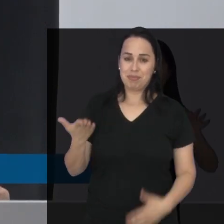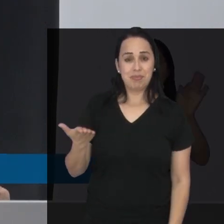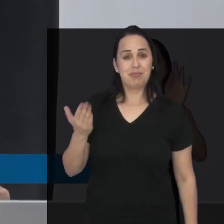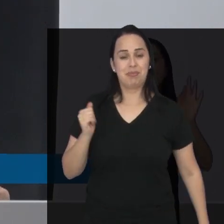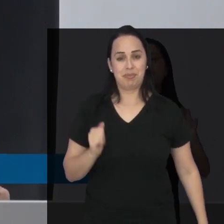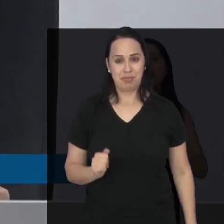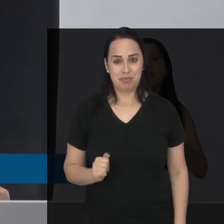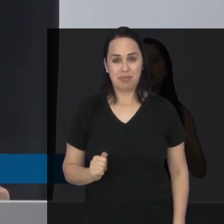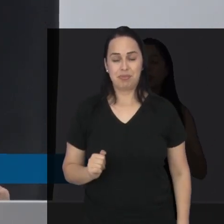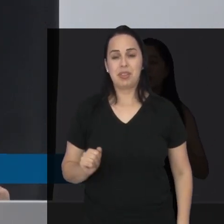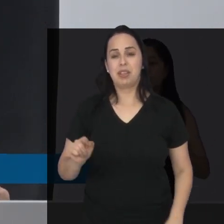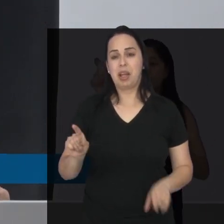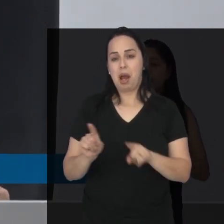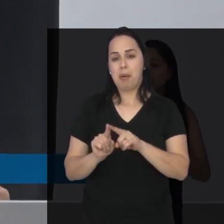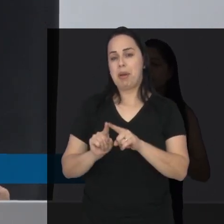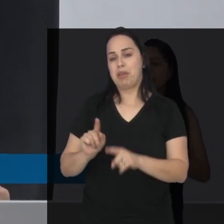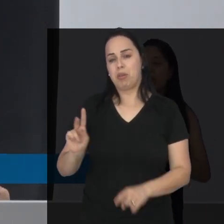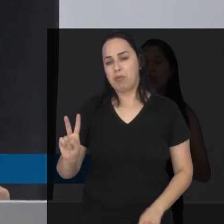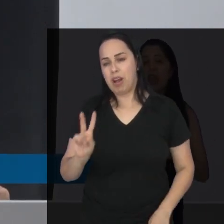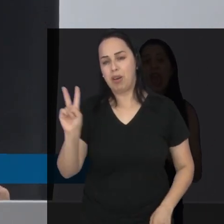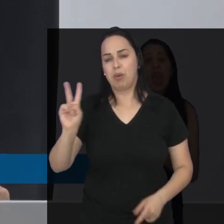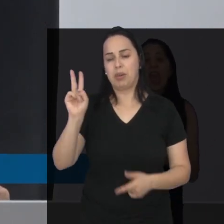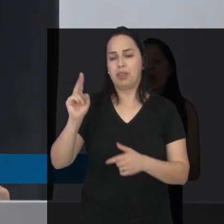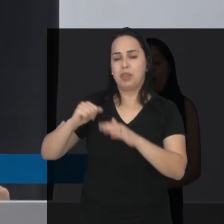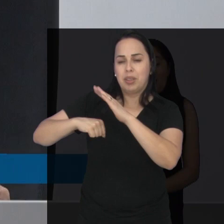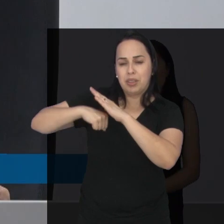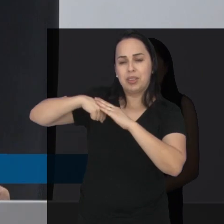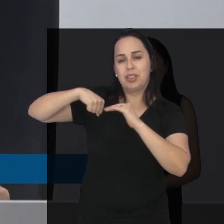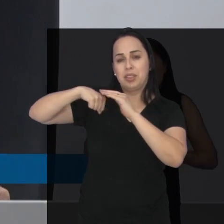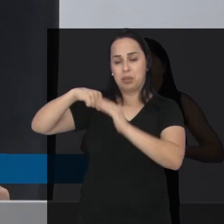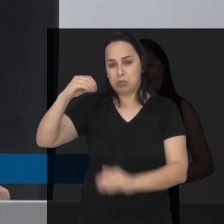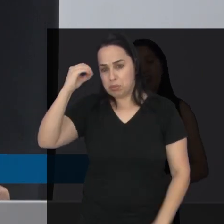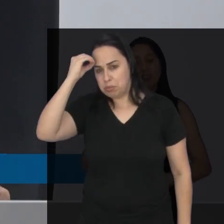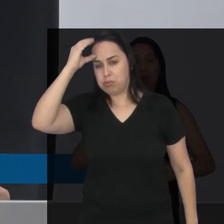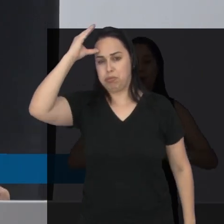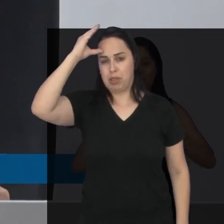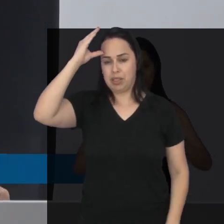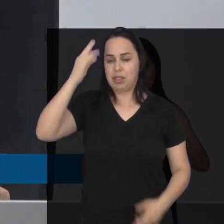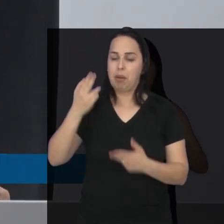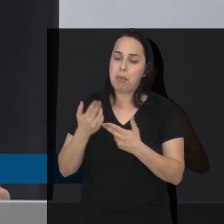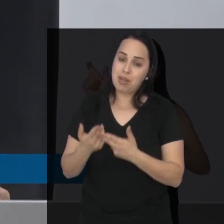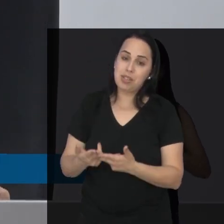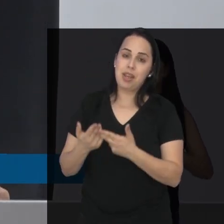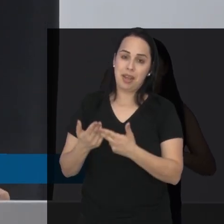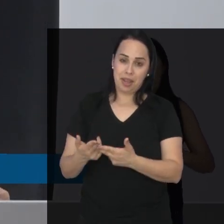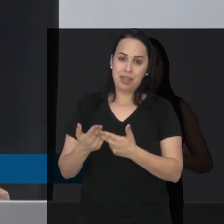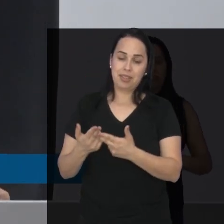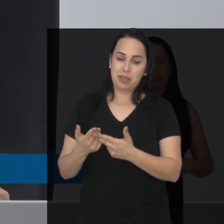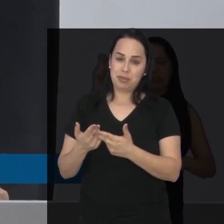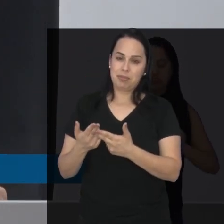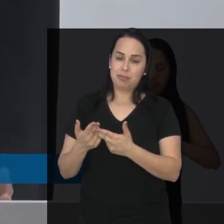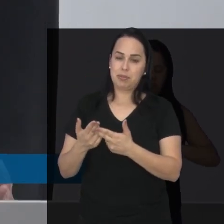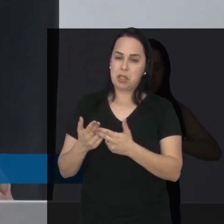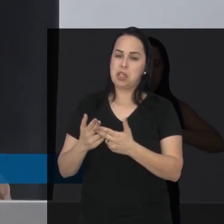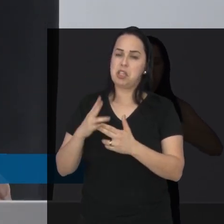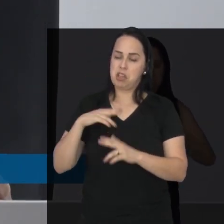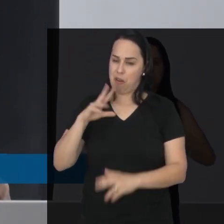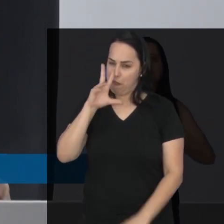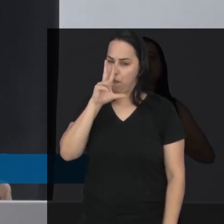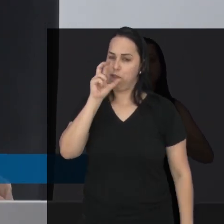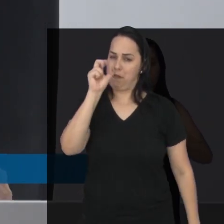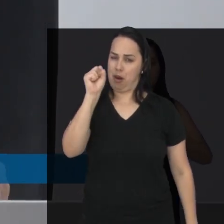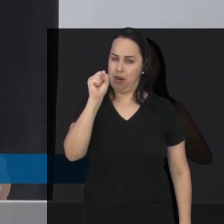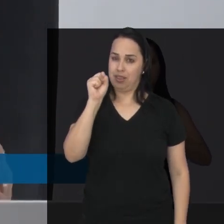como filha dessa terra, agregando seu valor, sua ternura, seu conhecimento, sua resiliência, a